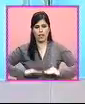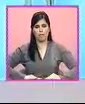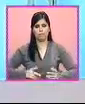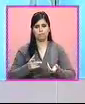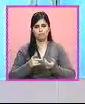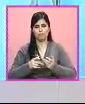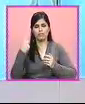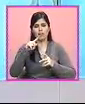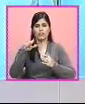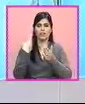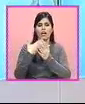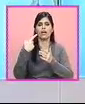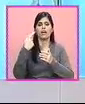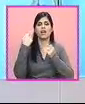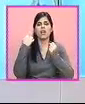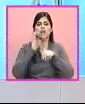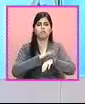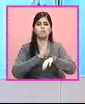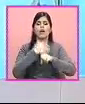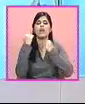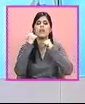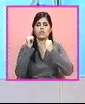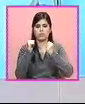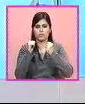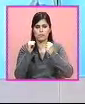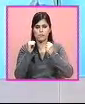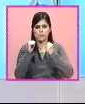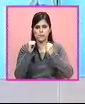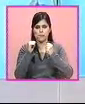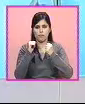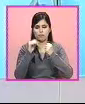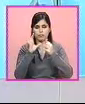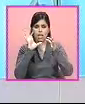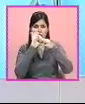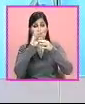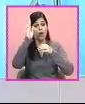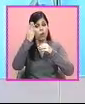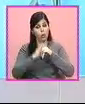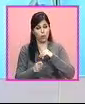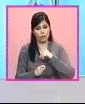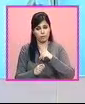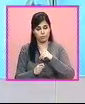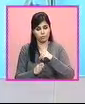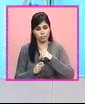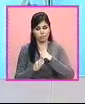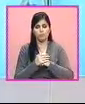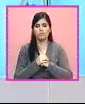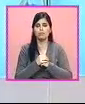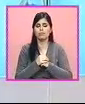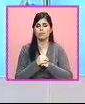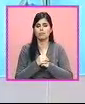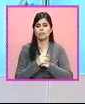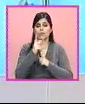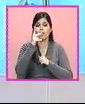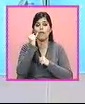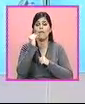à inervação de um determinado par de nervos que sai de um determinado nível da coluna vertebral. Ora, o